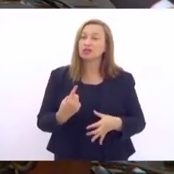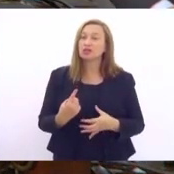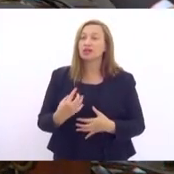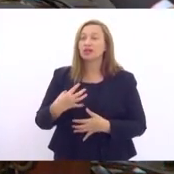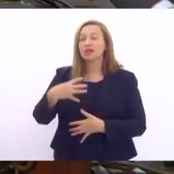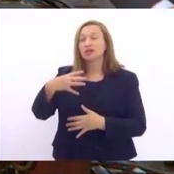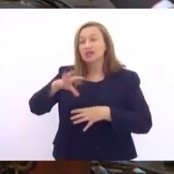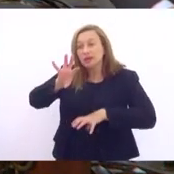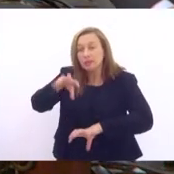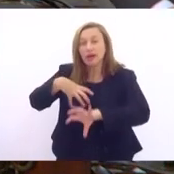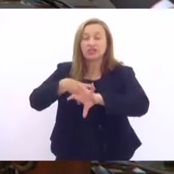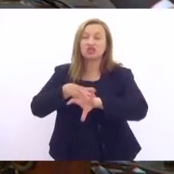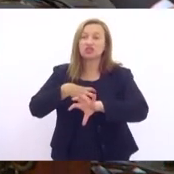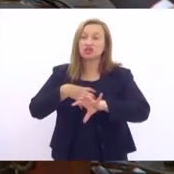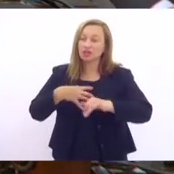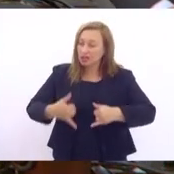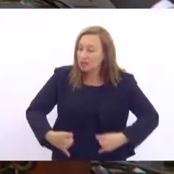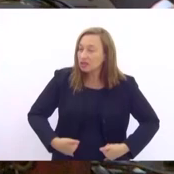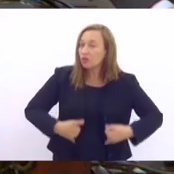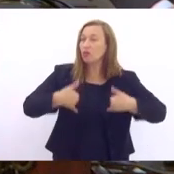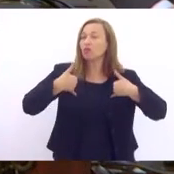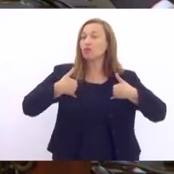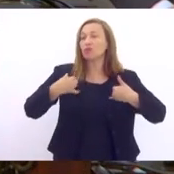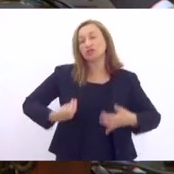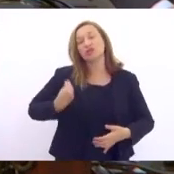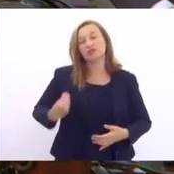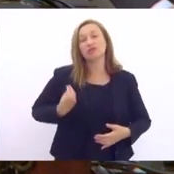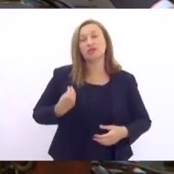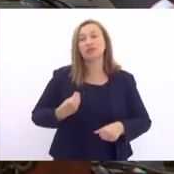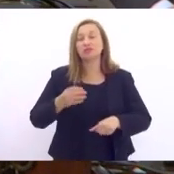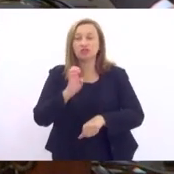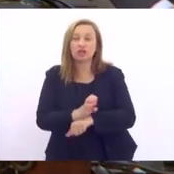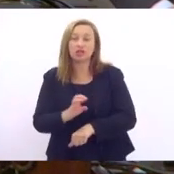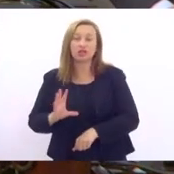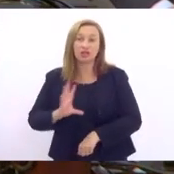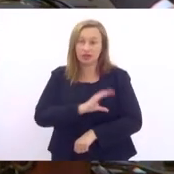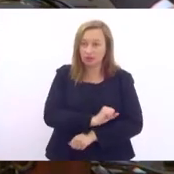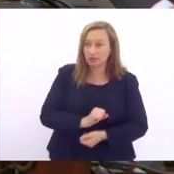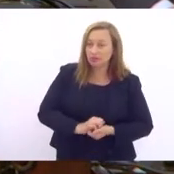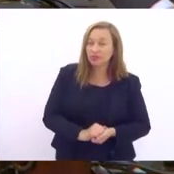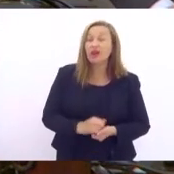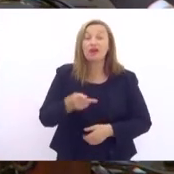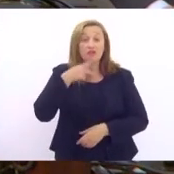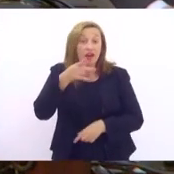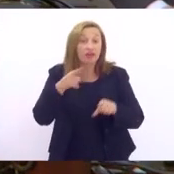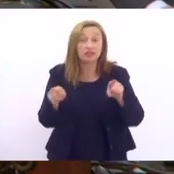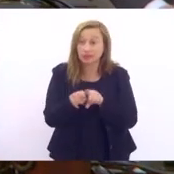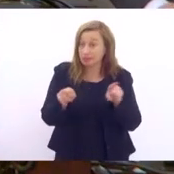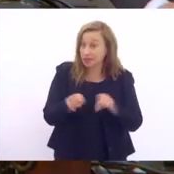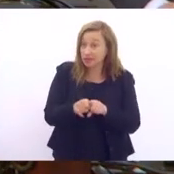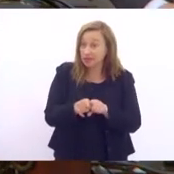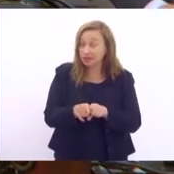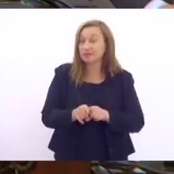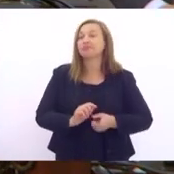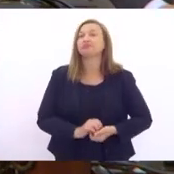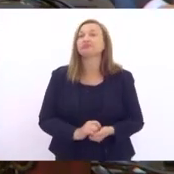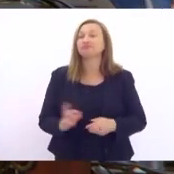viver nesse Estado que a gente é tão apaixonado. Vale destacar ainda a salutar relação que criamos ao longo do